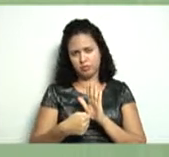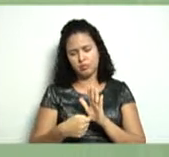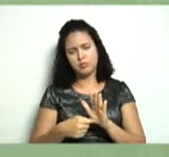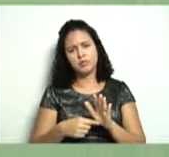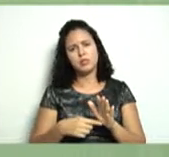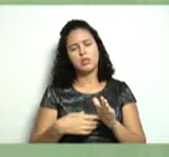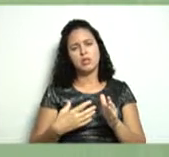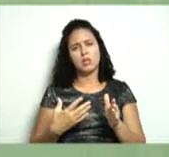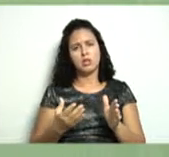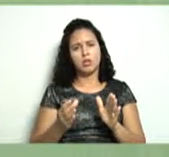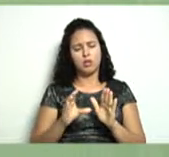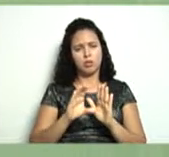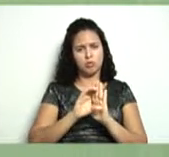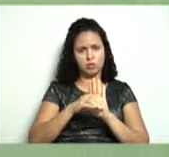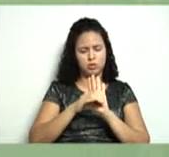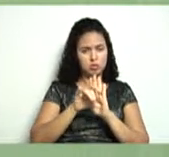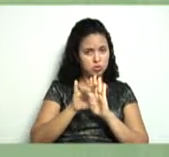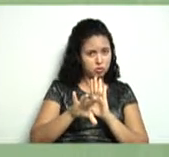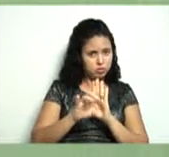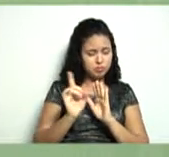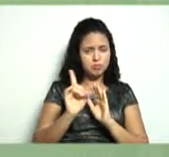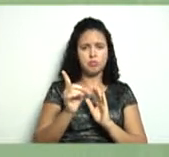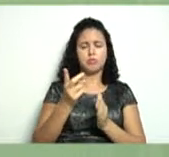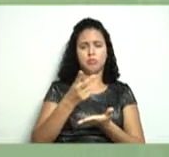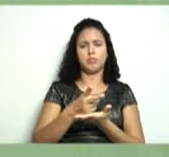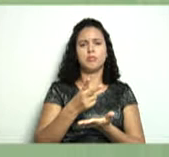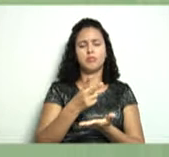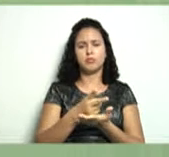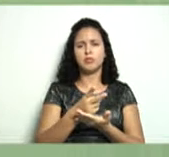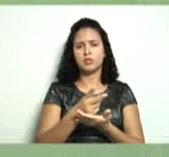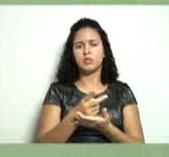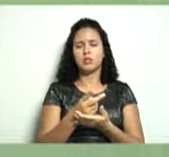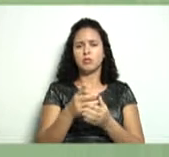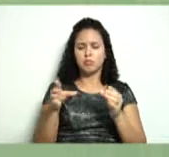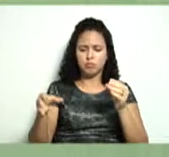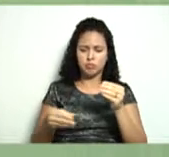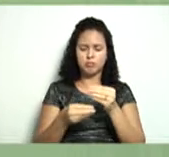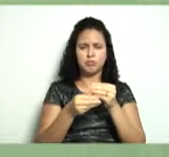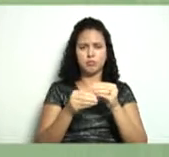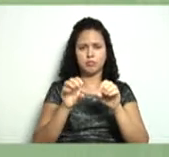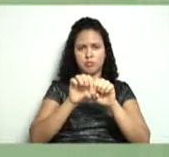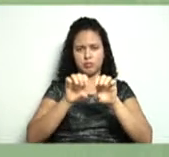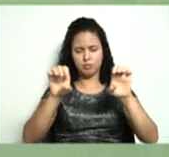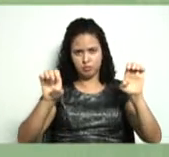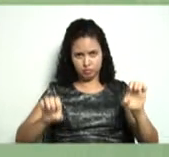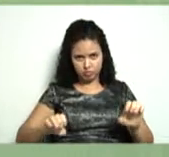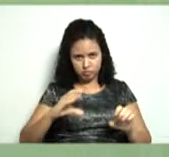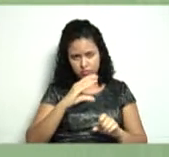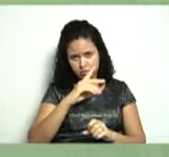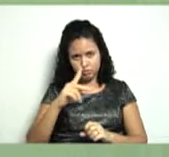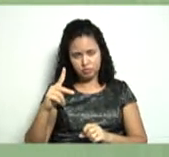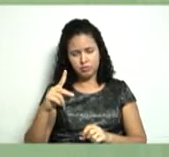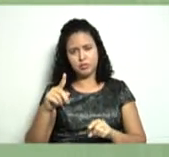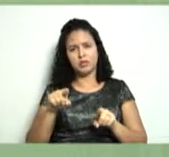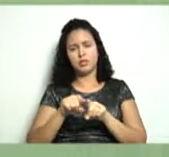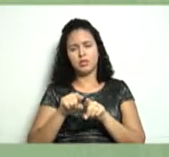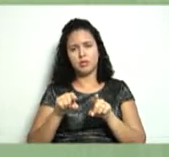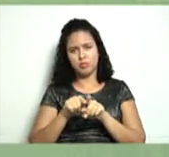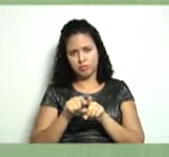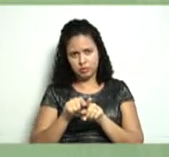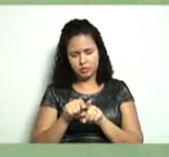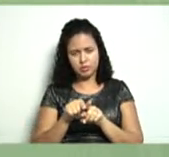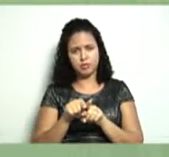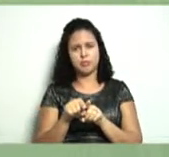o conceito não pode terminar aqui. Porque além de estruturar a cooperativa, esse instrumento